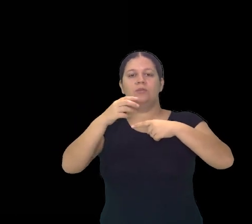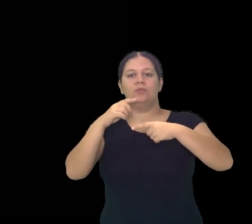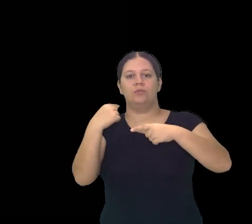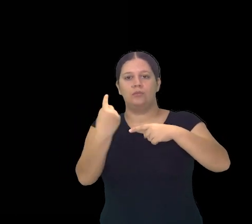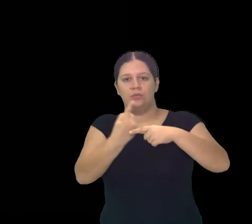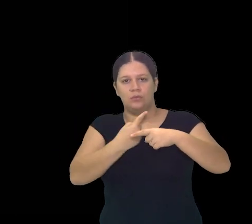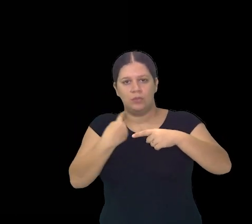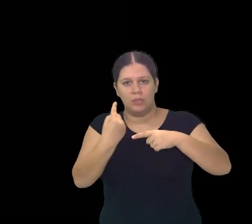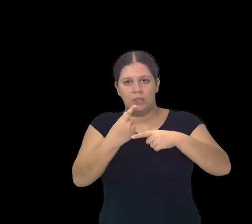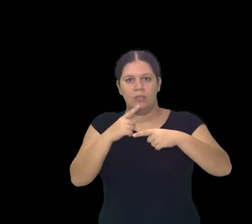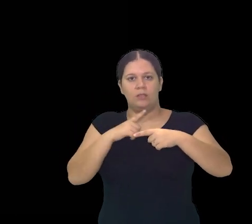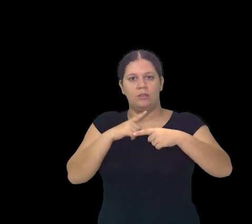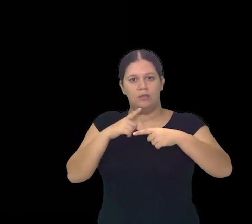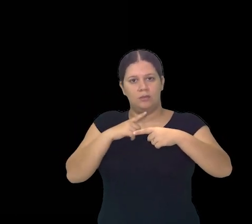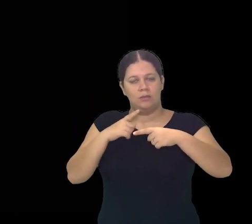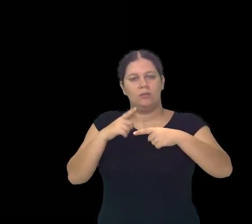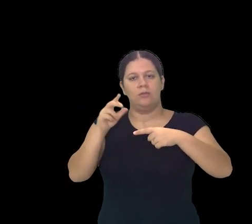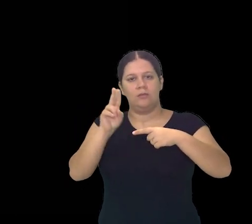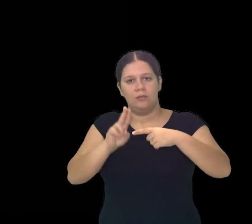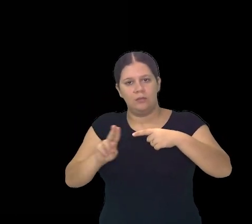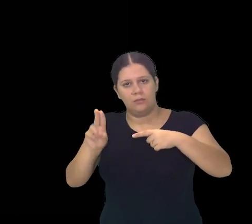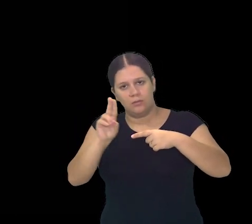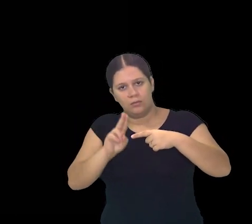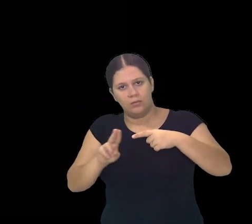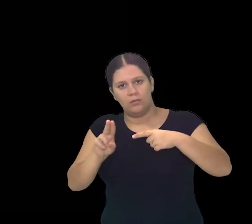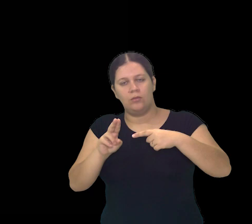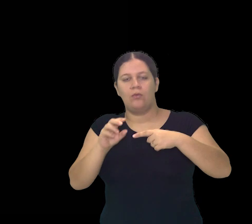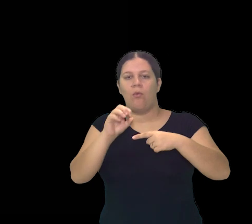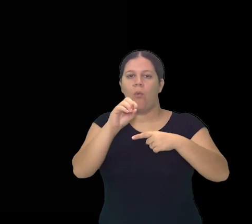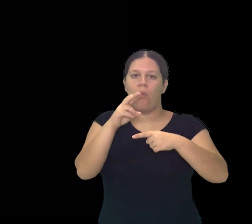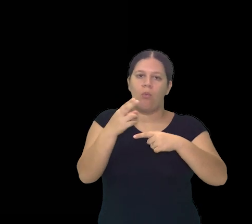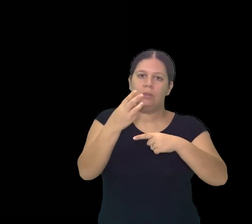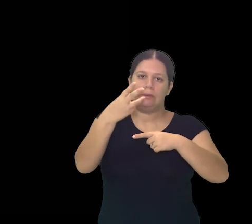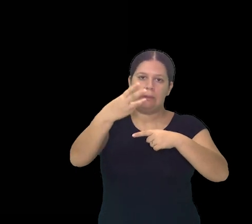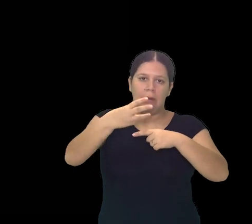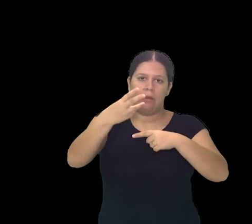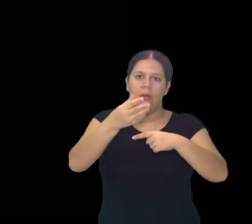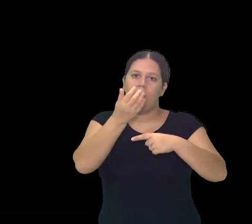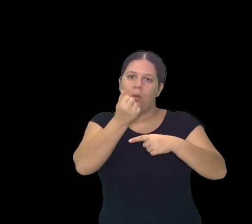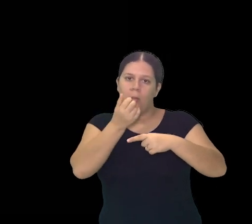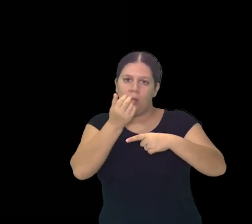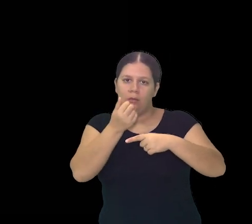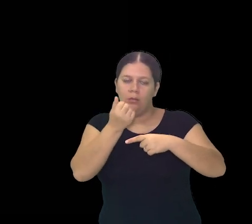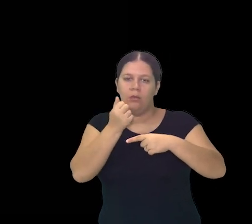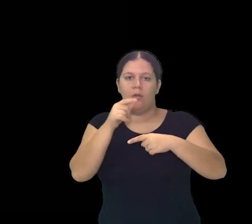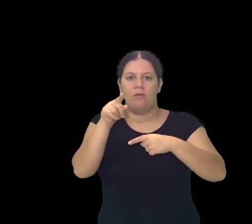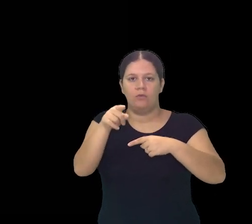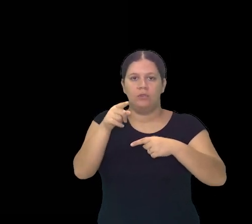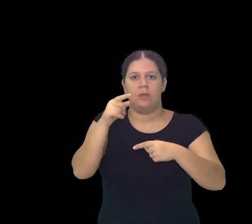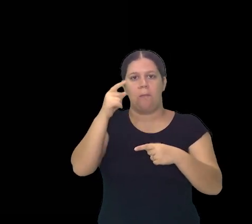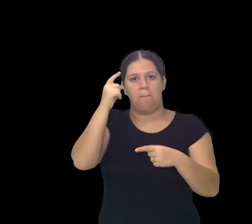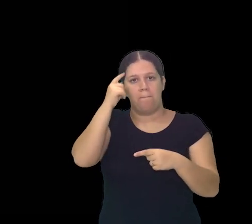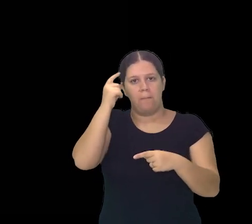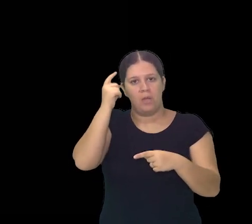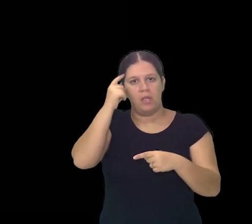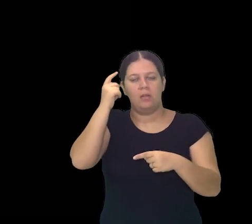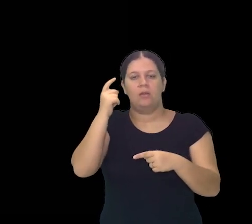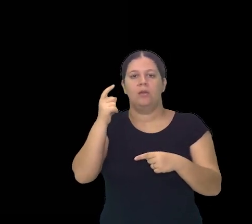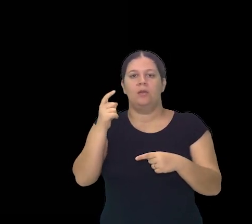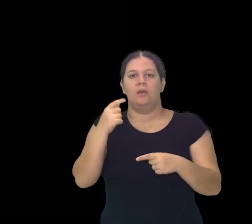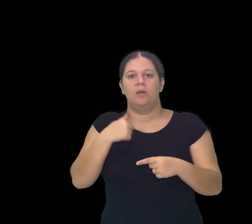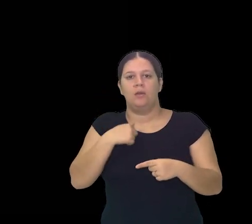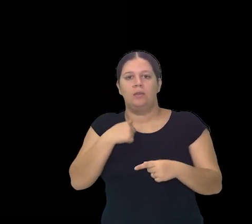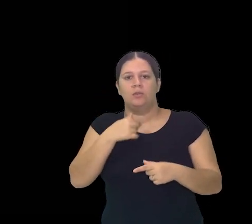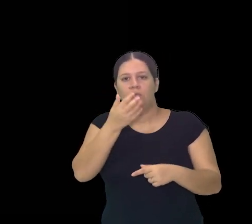possíveis, nós estamos usando 3. Ou talvez estamos comendo 3. Então, você pode imaginar que, se